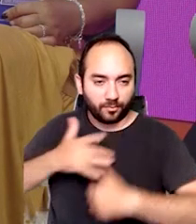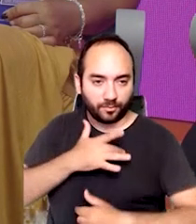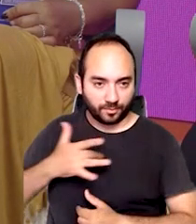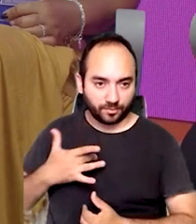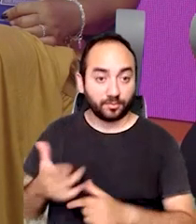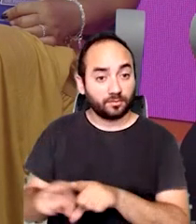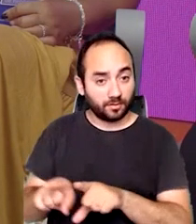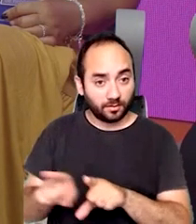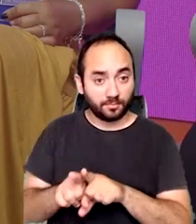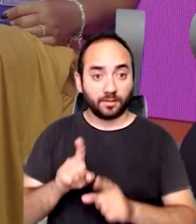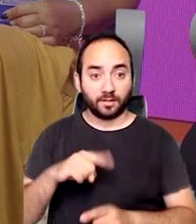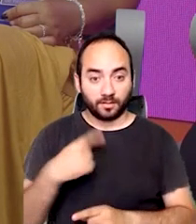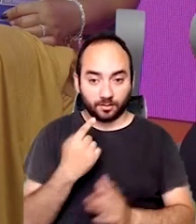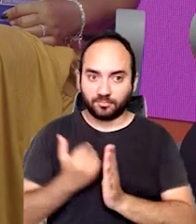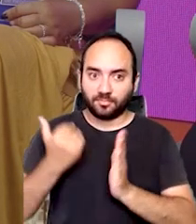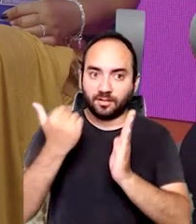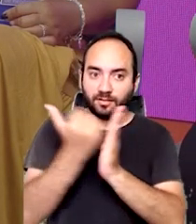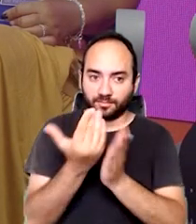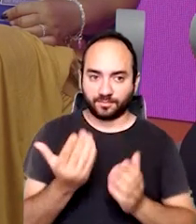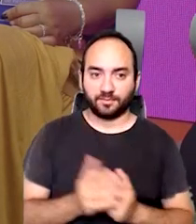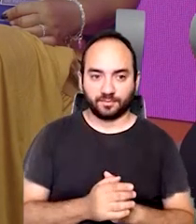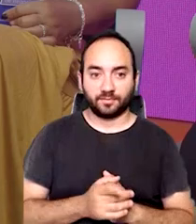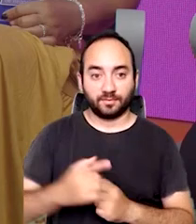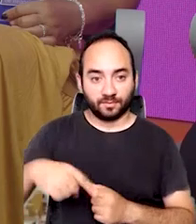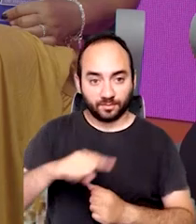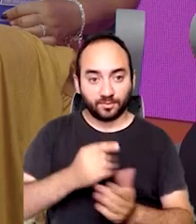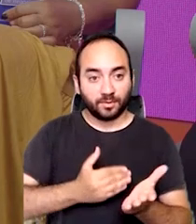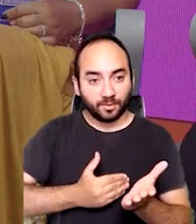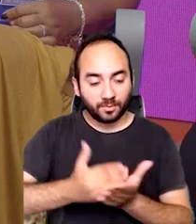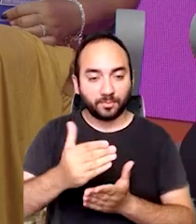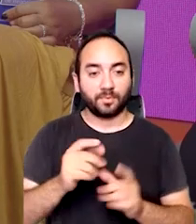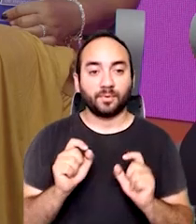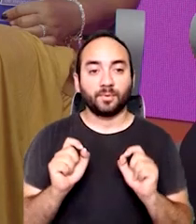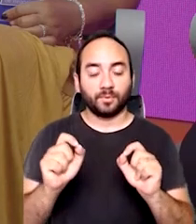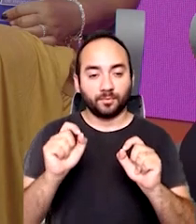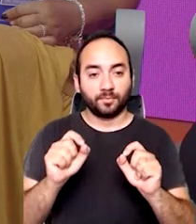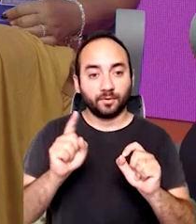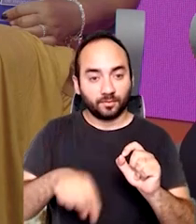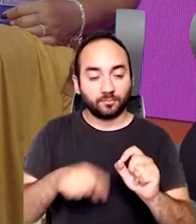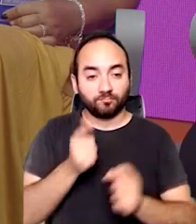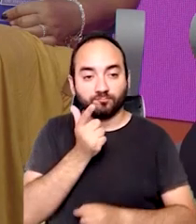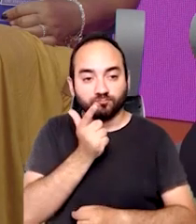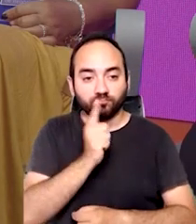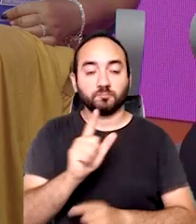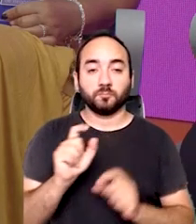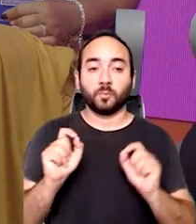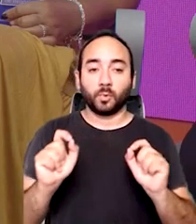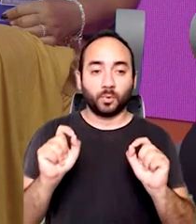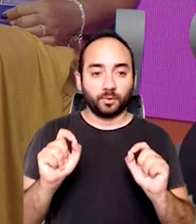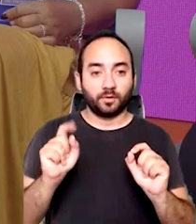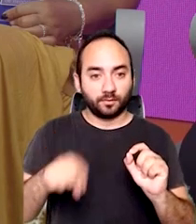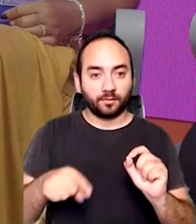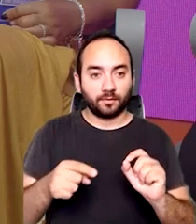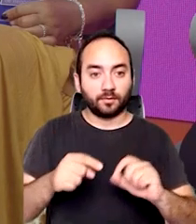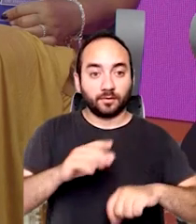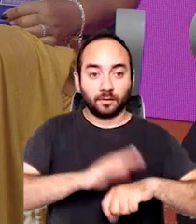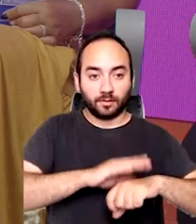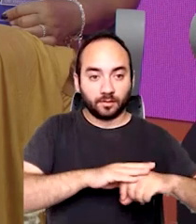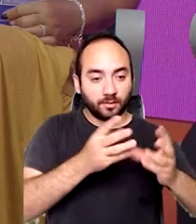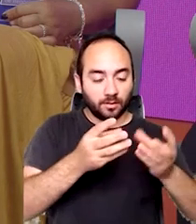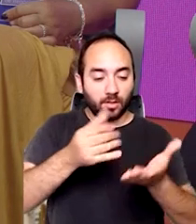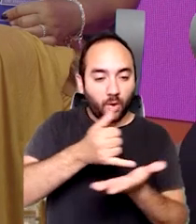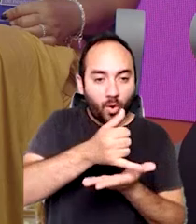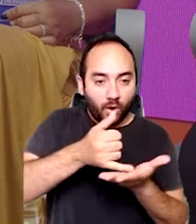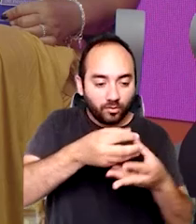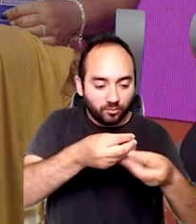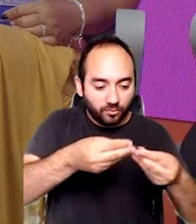e a gente foi um pouquinho a mais a gente também eh começou a obter eh por forma de